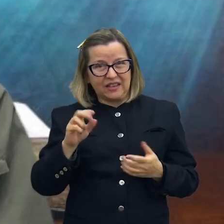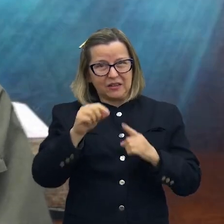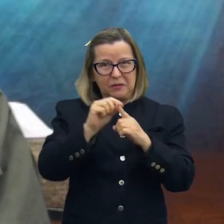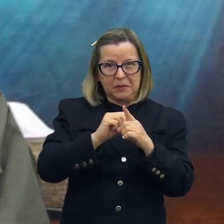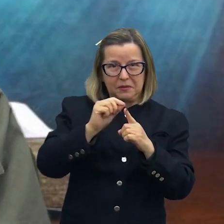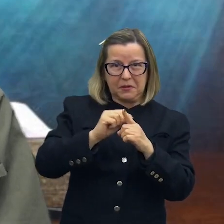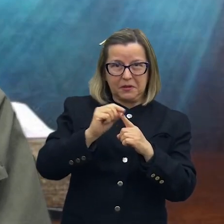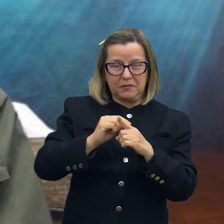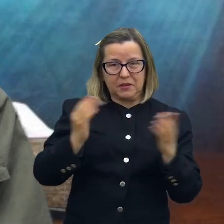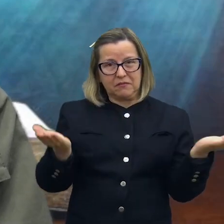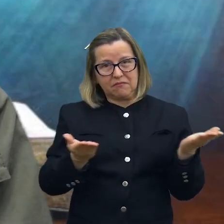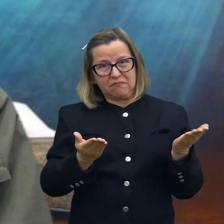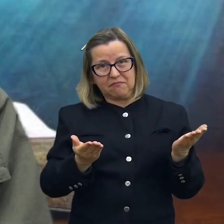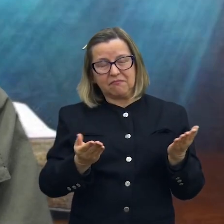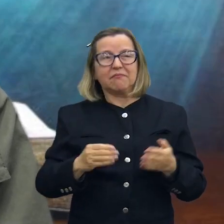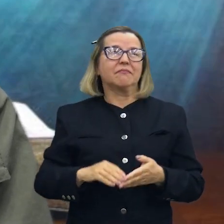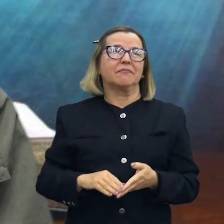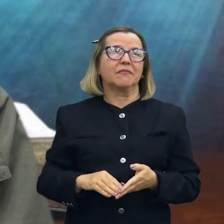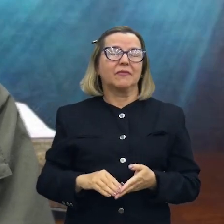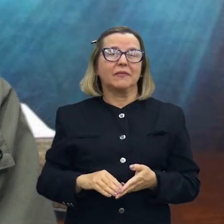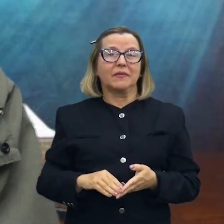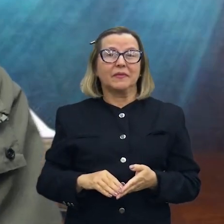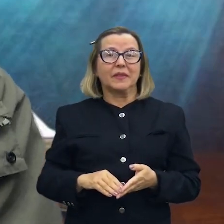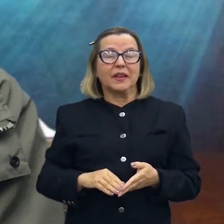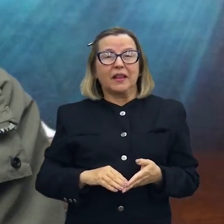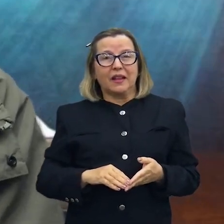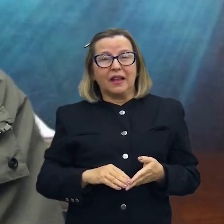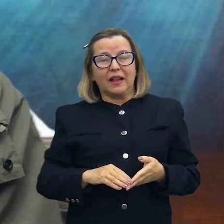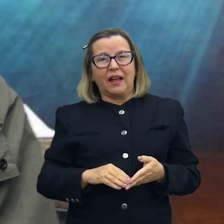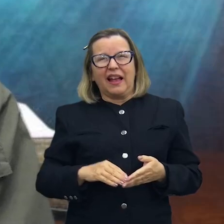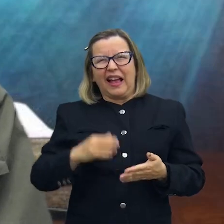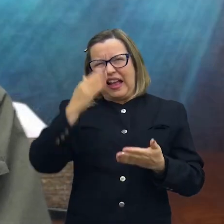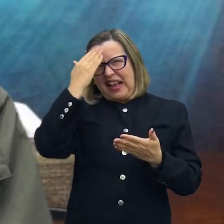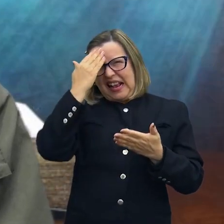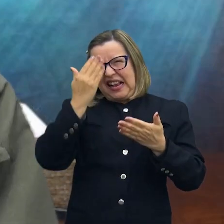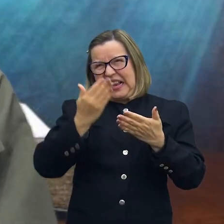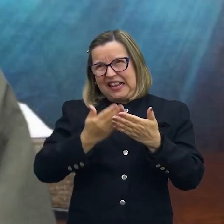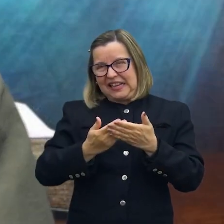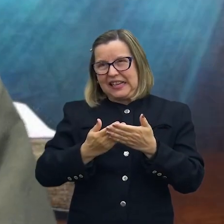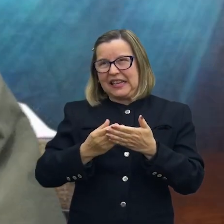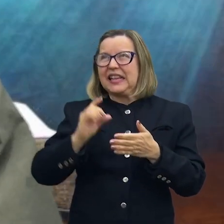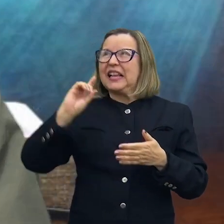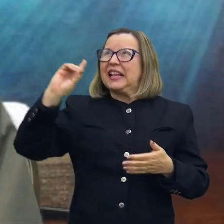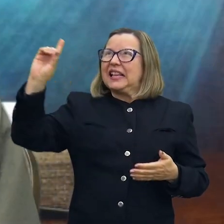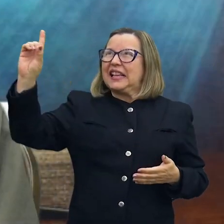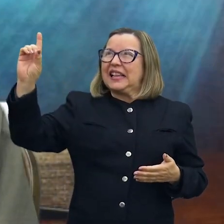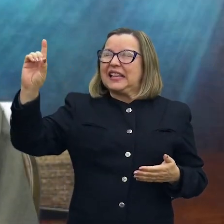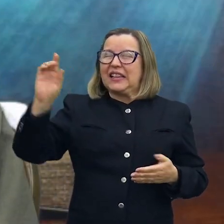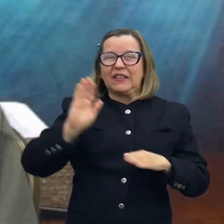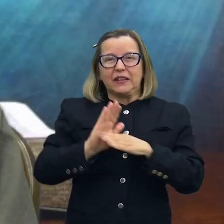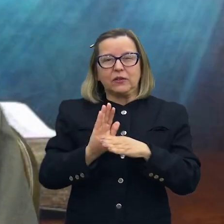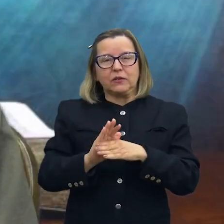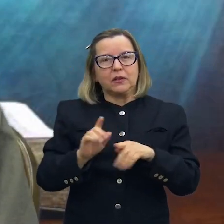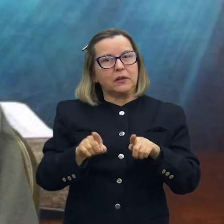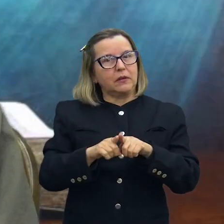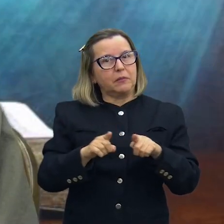O ímpio é aquele que não tem fé. Porque ele acredita que Deus vai prover, mas Deus não entra nessa parada.